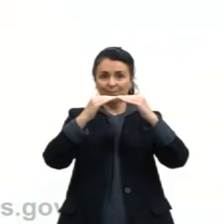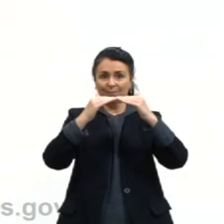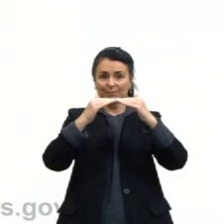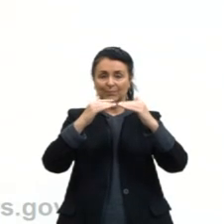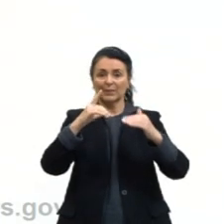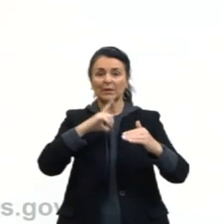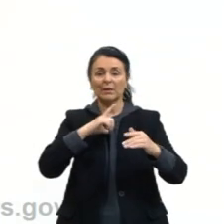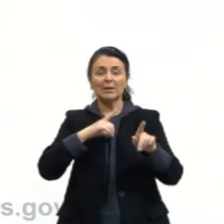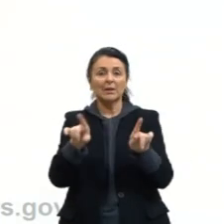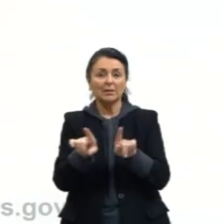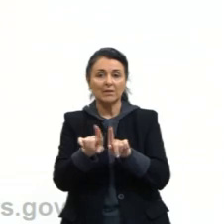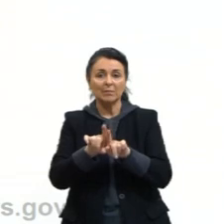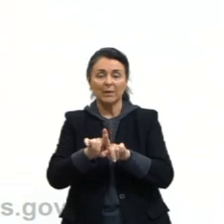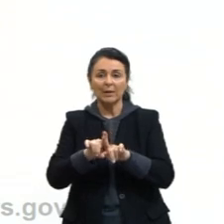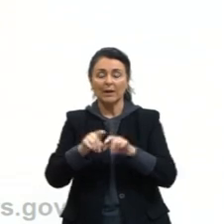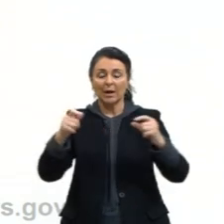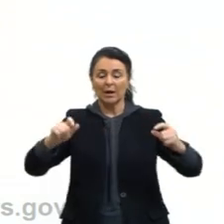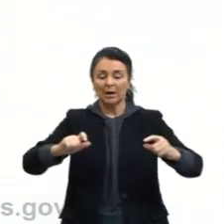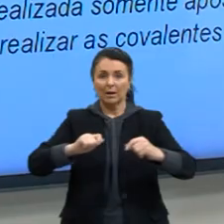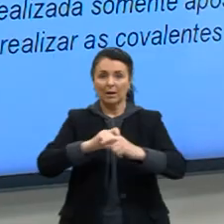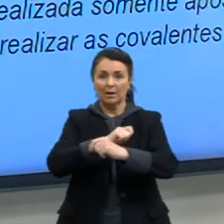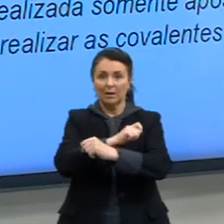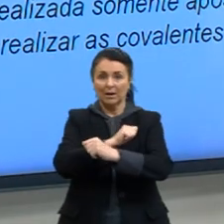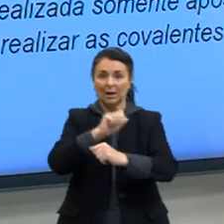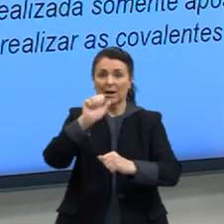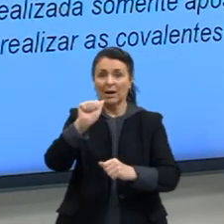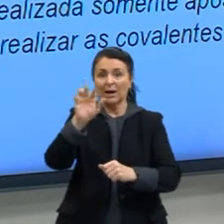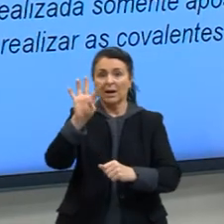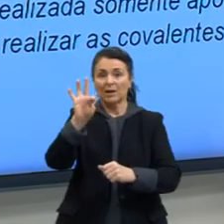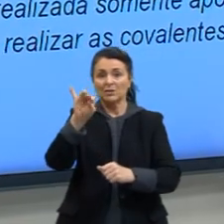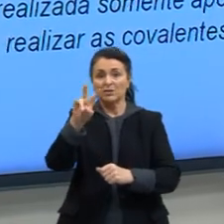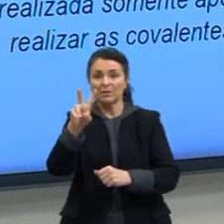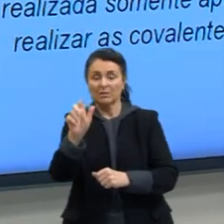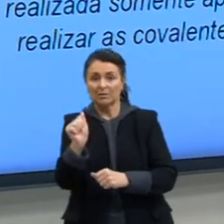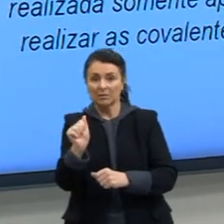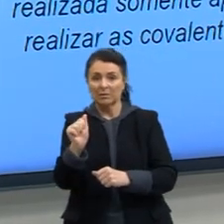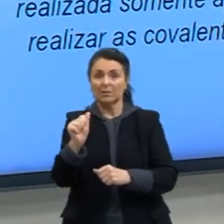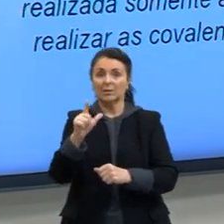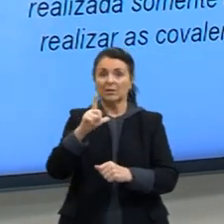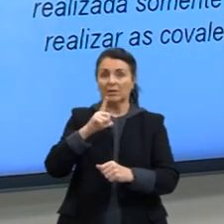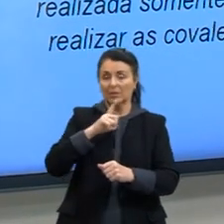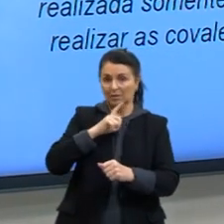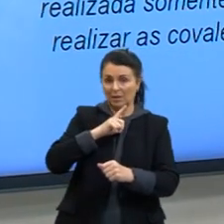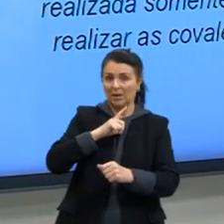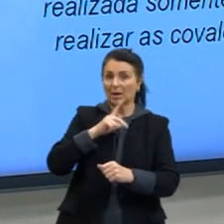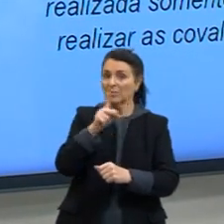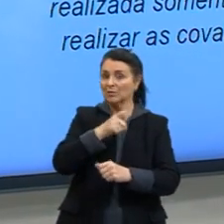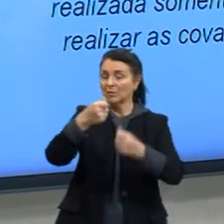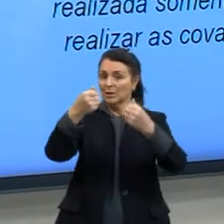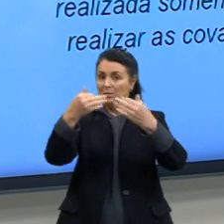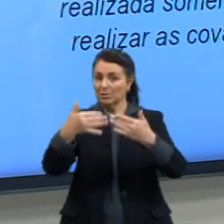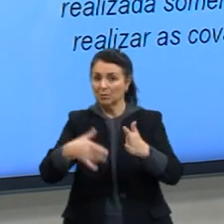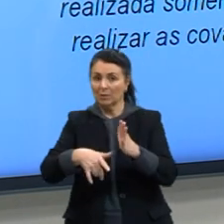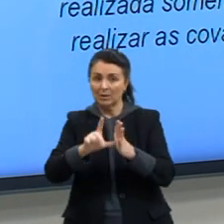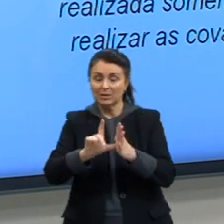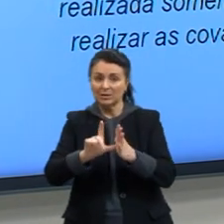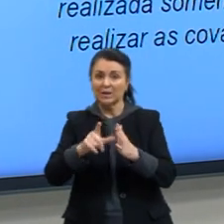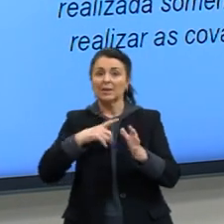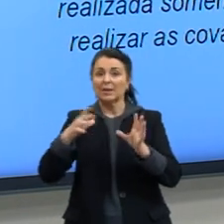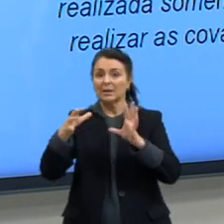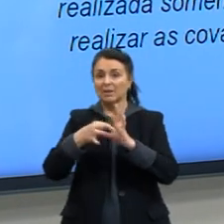e existe também a ligação covalente dativa tá existe a ligação covalente comum que nós estávamos falando e existe a